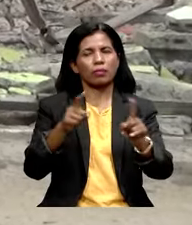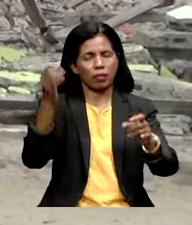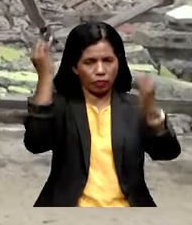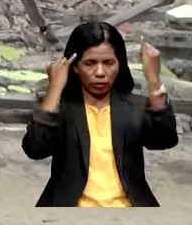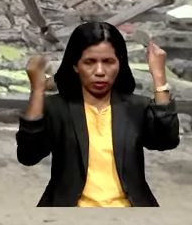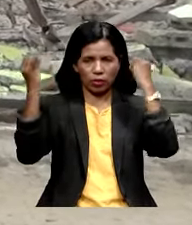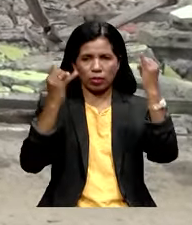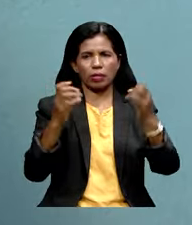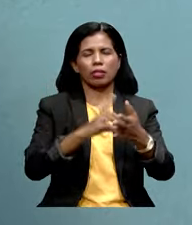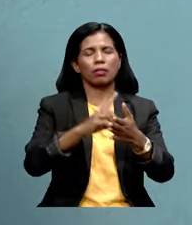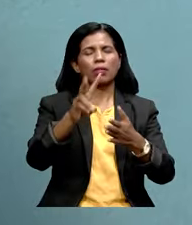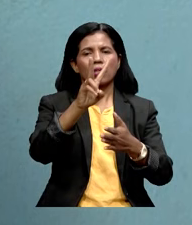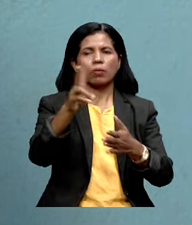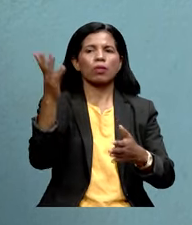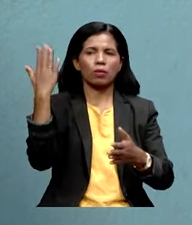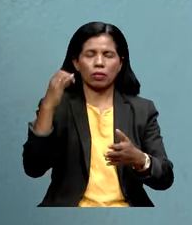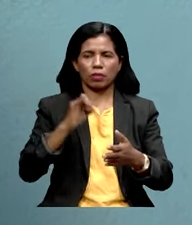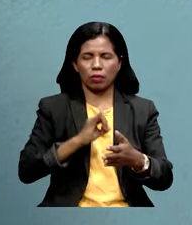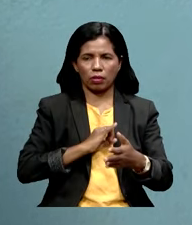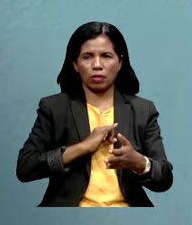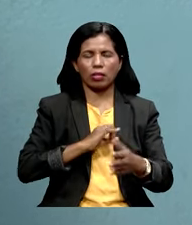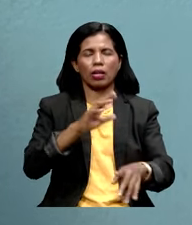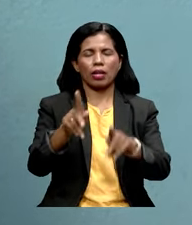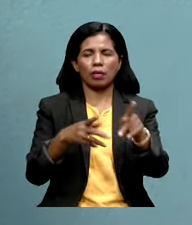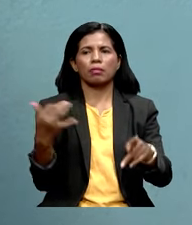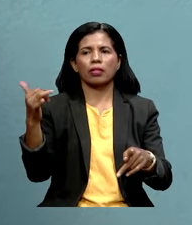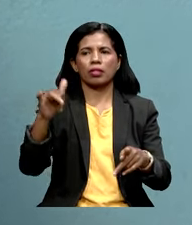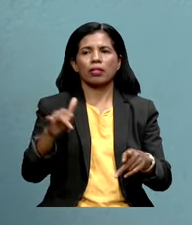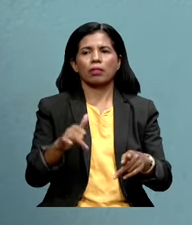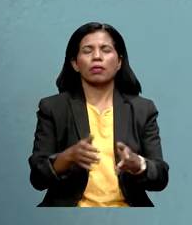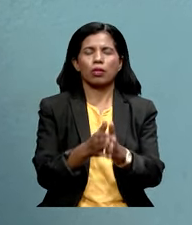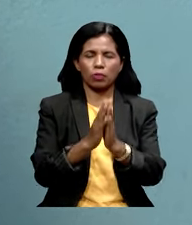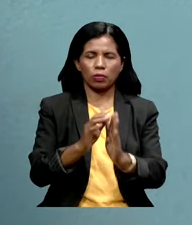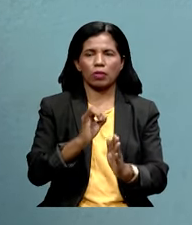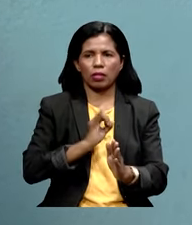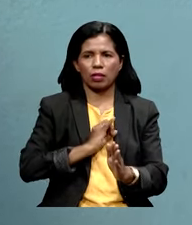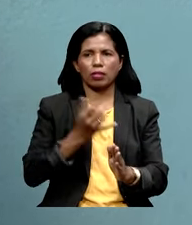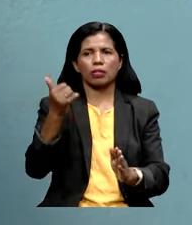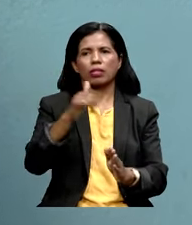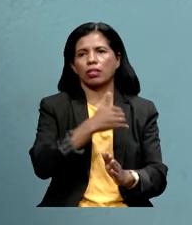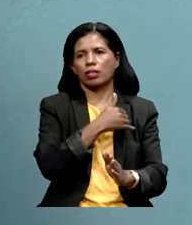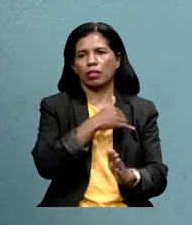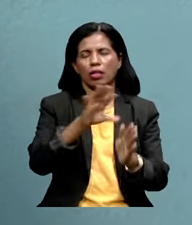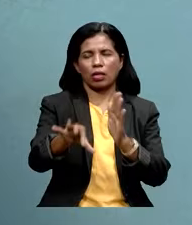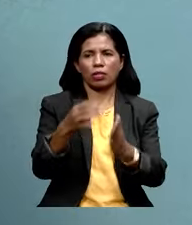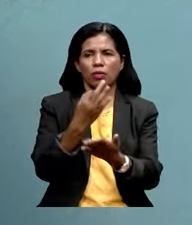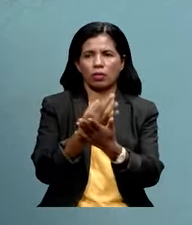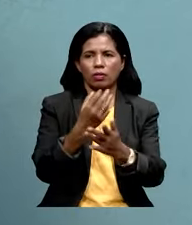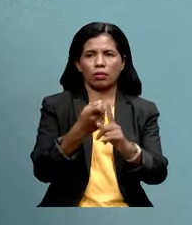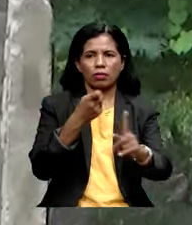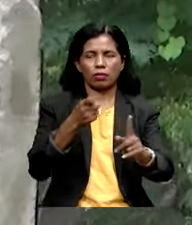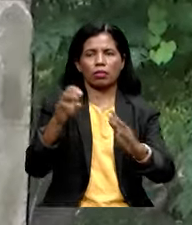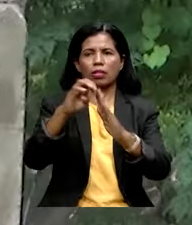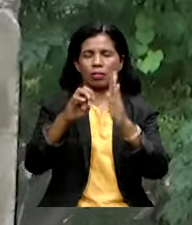mas semana rua Cotubliuba, comunidade Sira, mais terra lá, cata Sira cidade, o que está indemnização de parte do